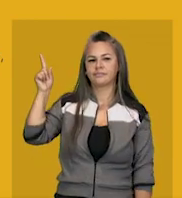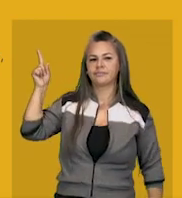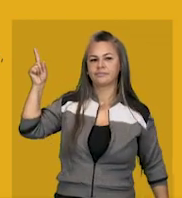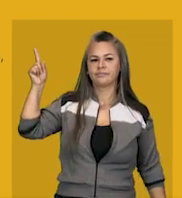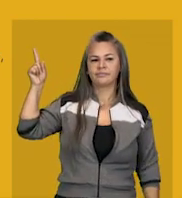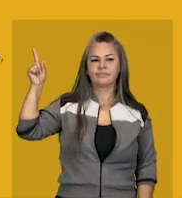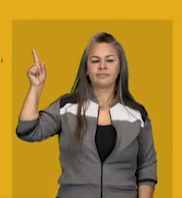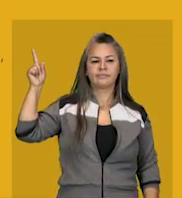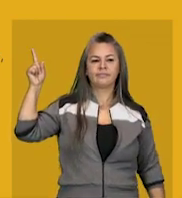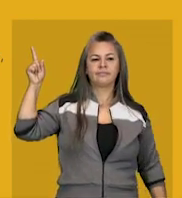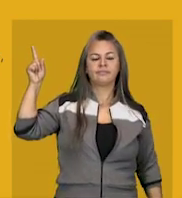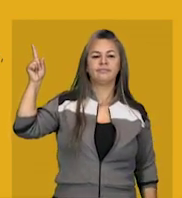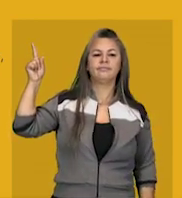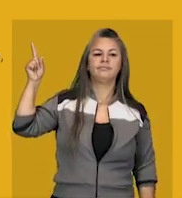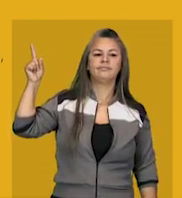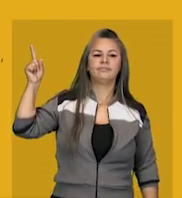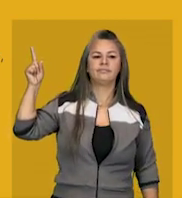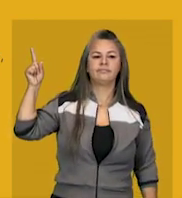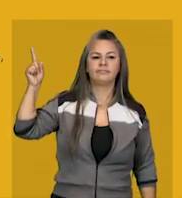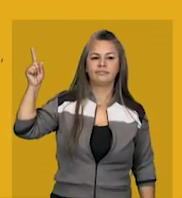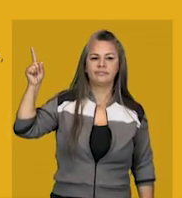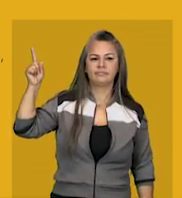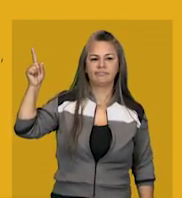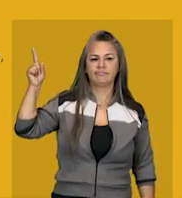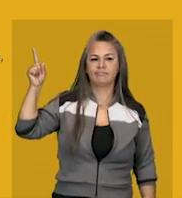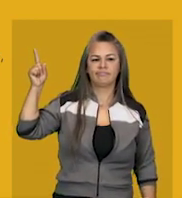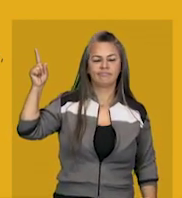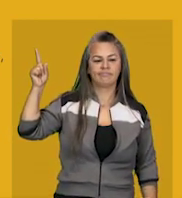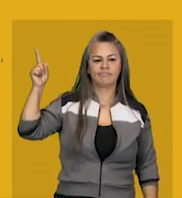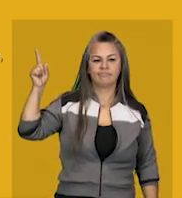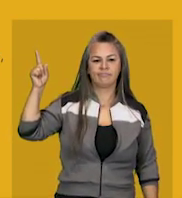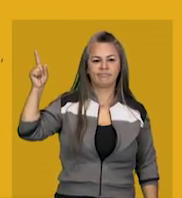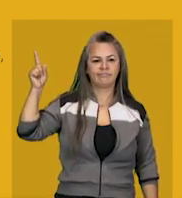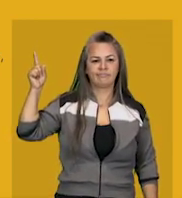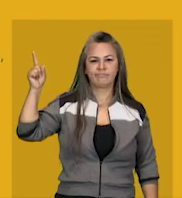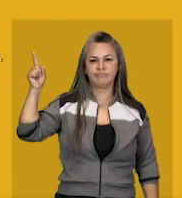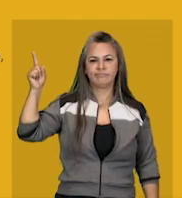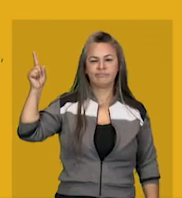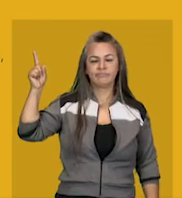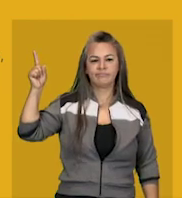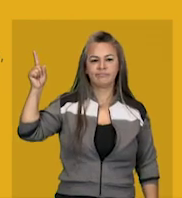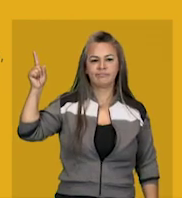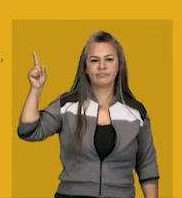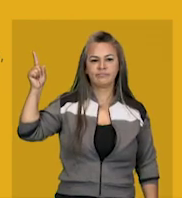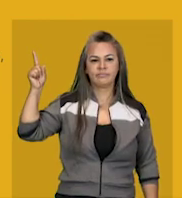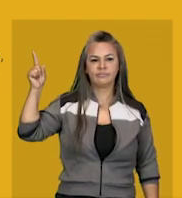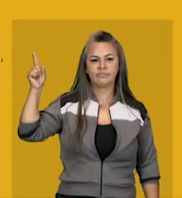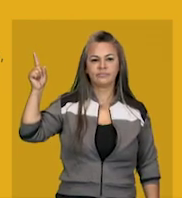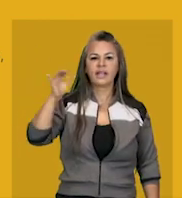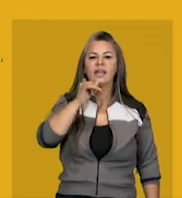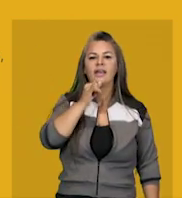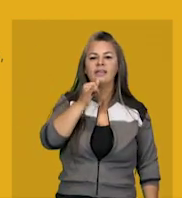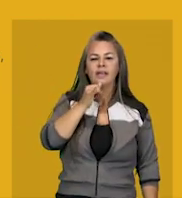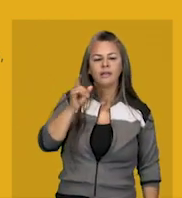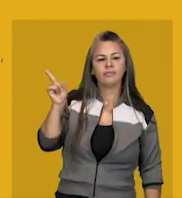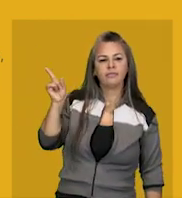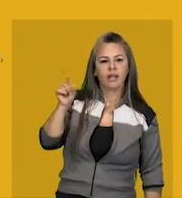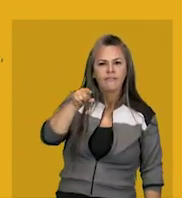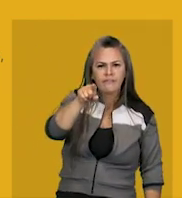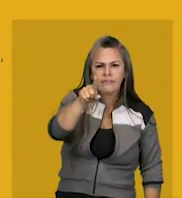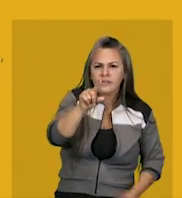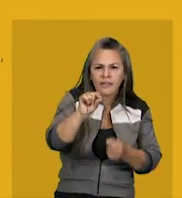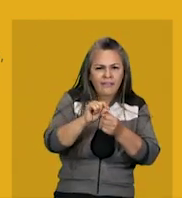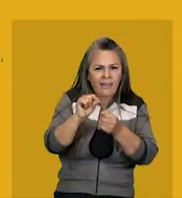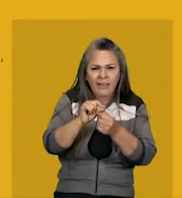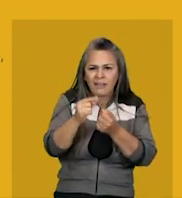mais, menos, maior, menor, melhor, pior, do que, tal qual, tanto quanto. Olha só um exemplo. Você